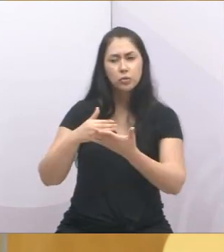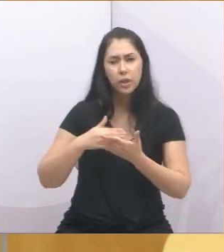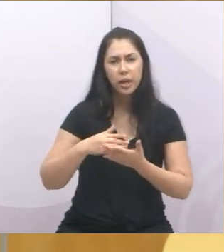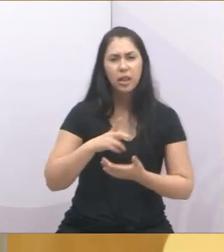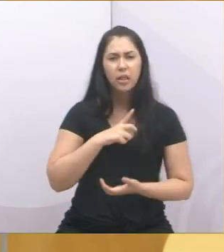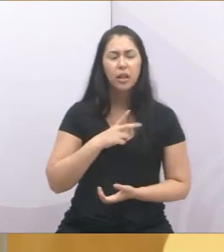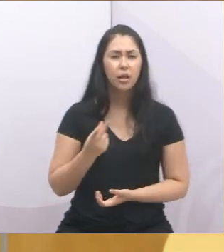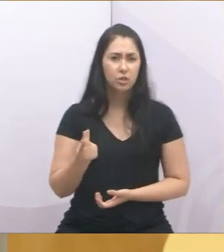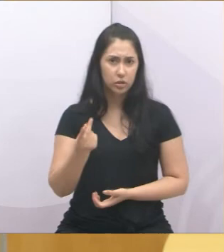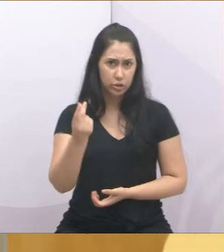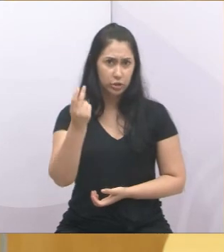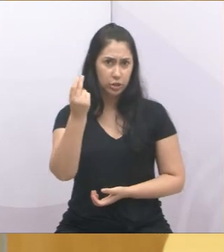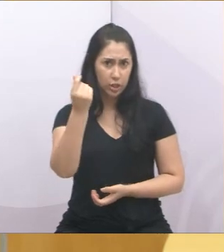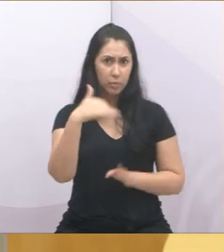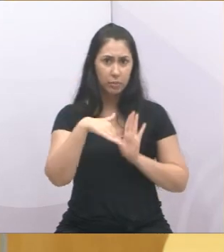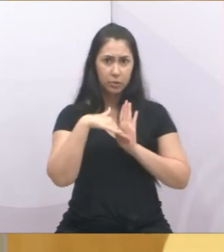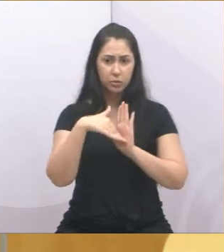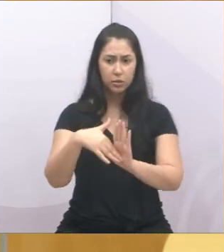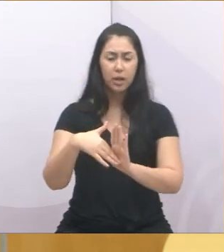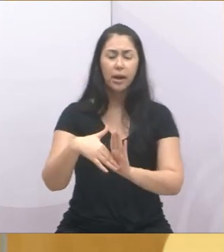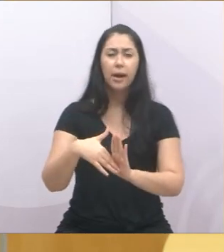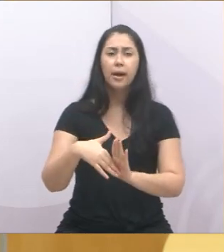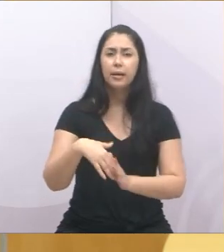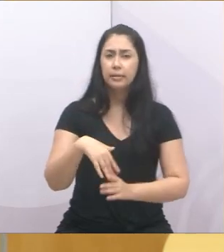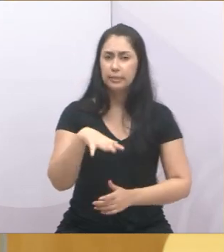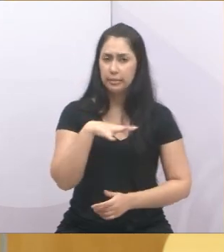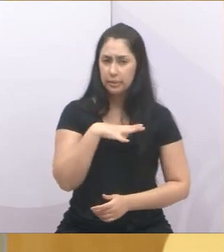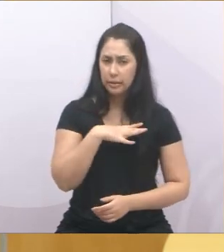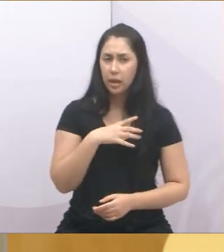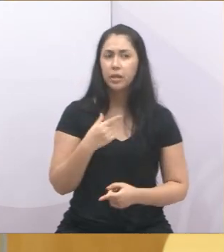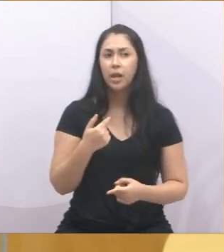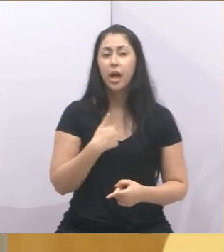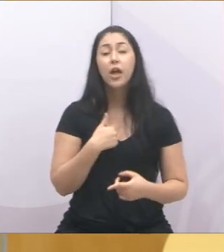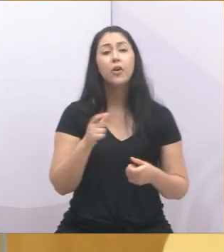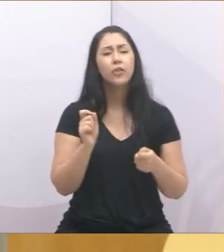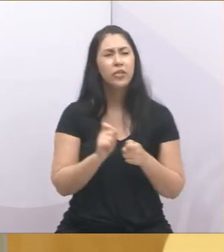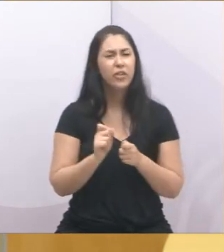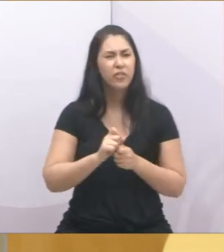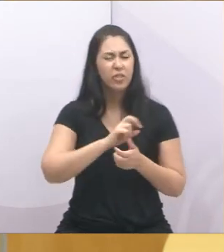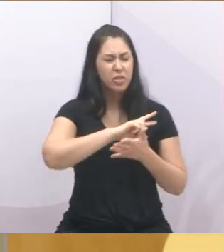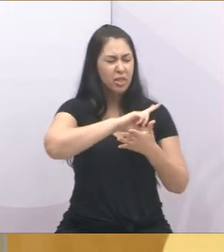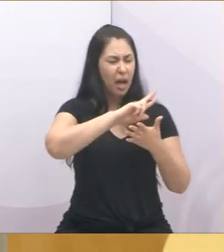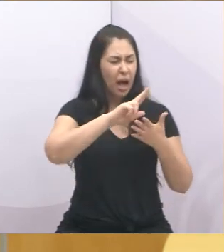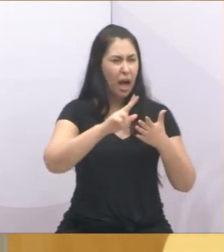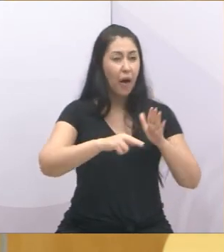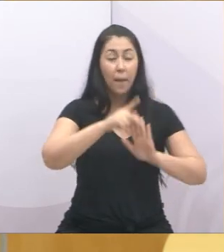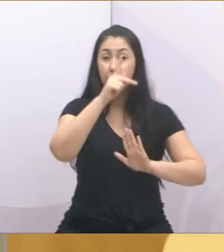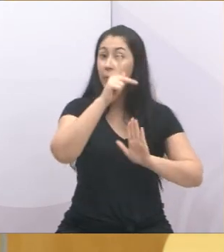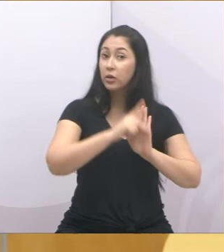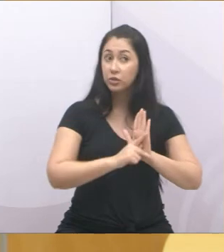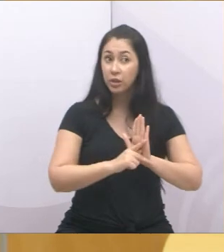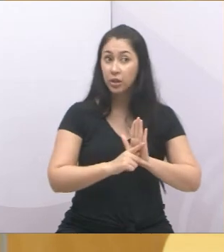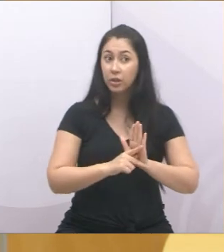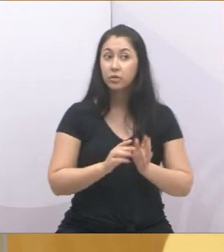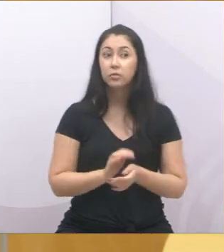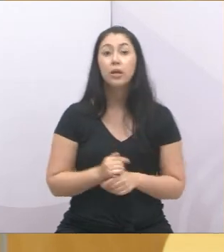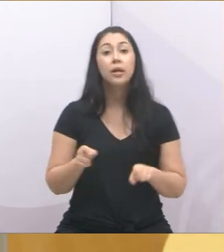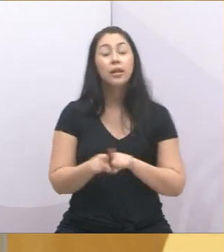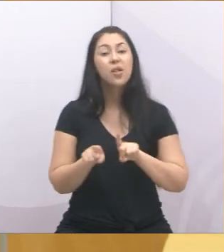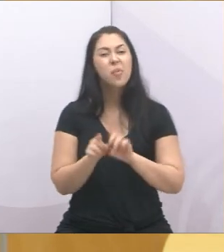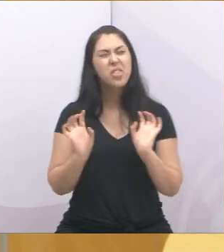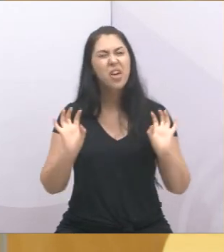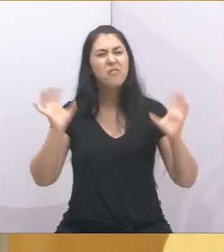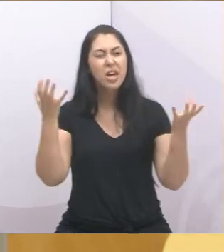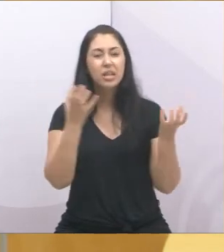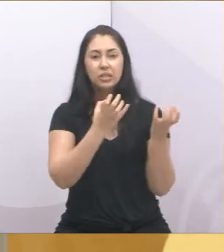do deputado Bertaioli, para ajudar a cidade, em quase R$1 milhão. E eu que fiz aqui vários projetos, dentre eles um projeto da Festa do Milho, que é